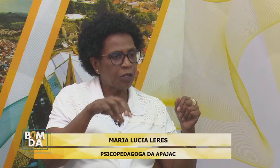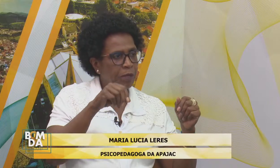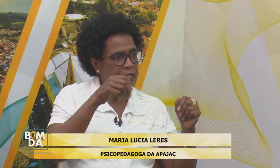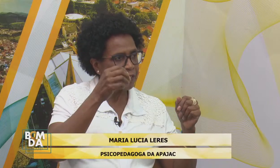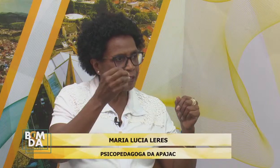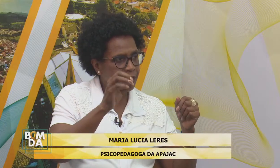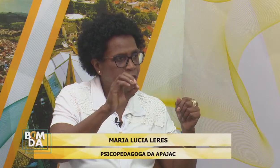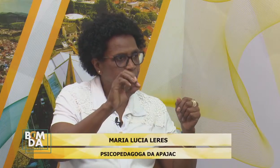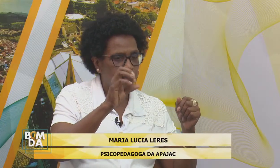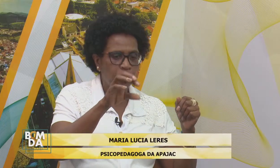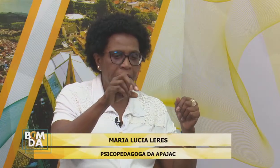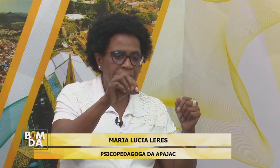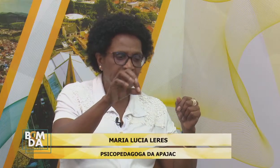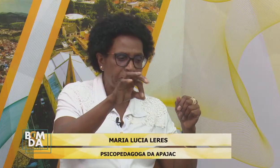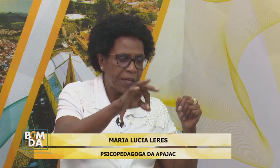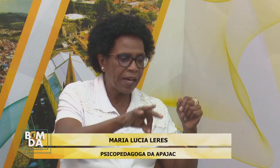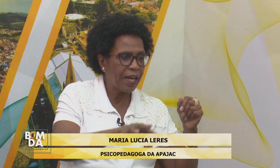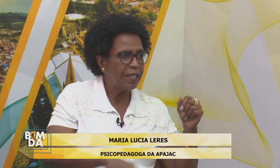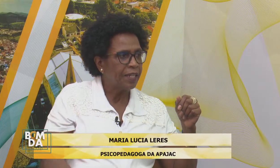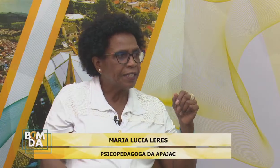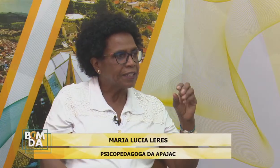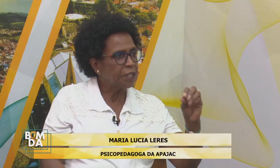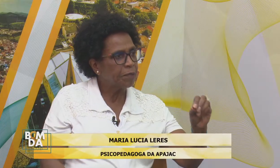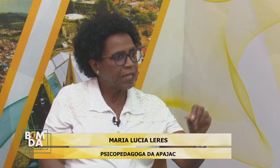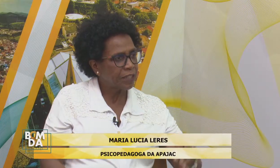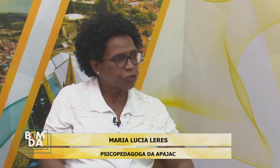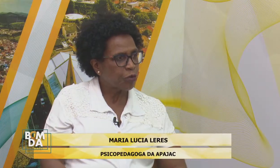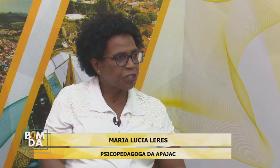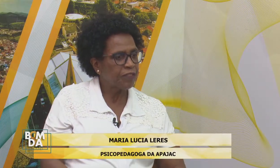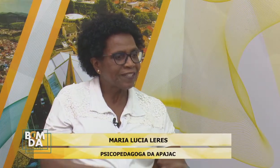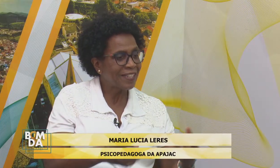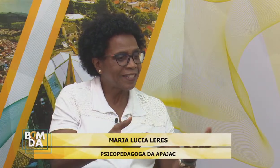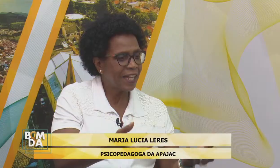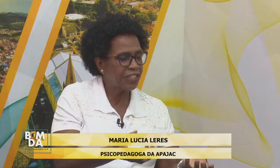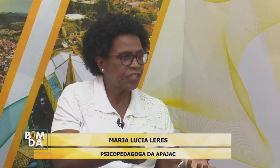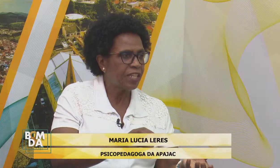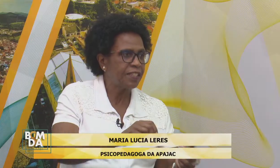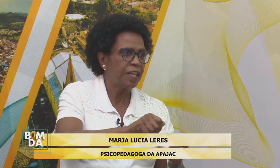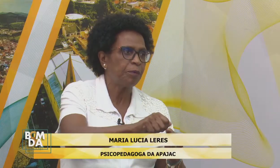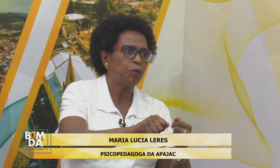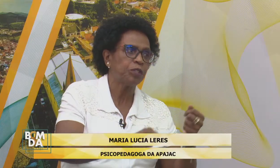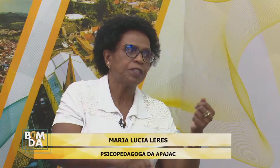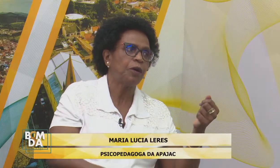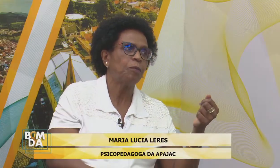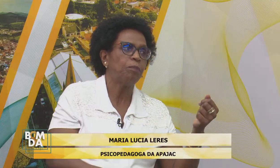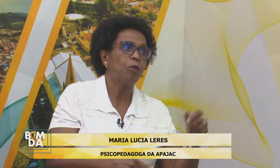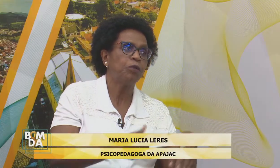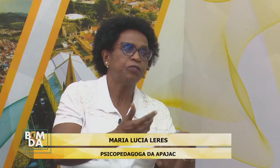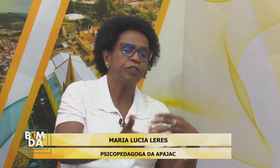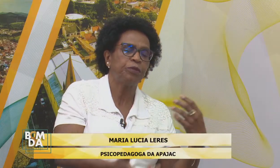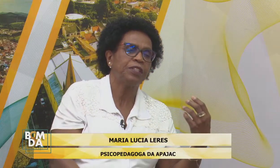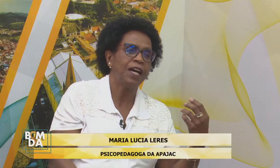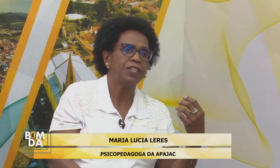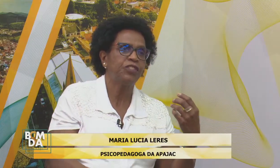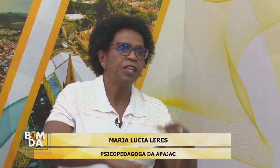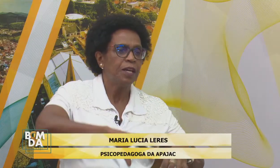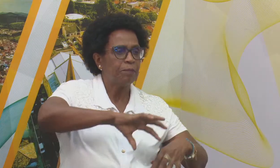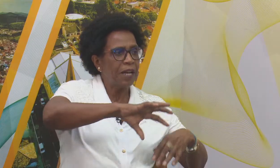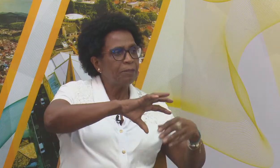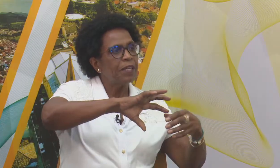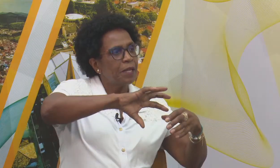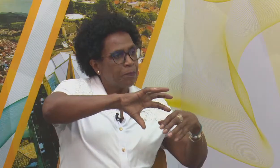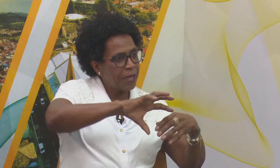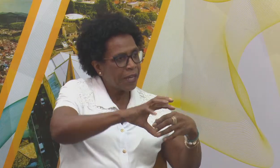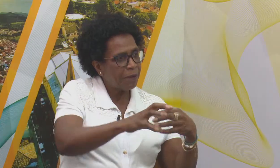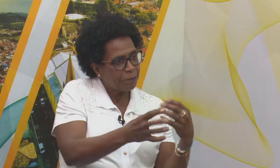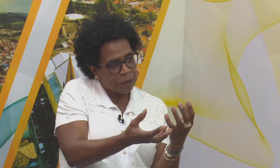como aquele mais restrito, como que ele vai pegar em determinadas coisas, facilidade que ele tem para cortar um pão ou dificuldade,